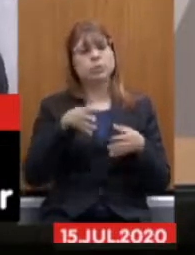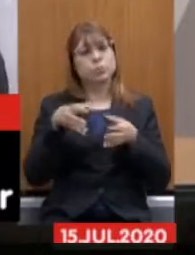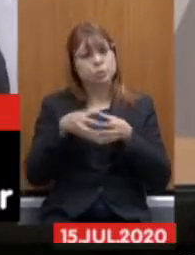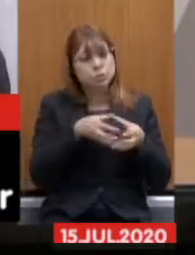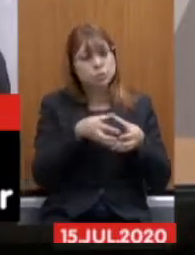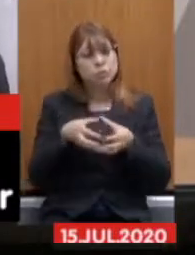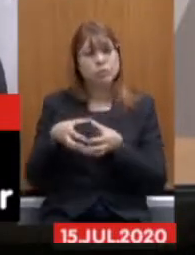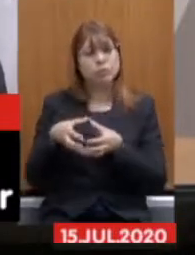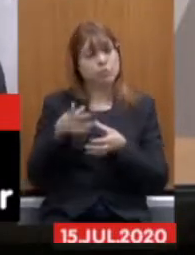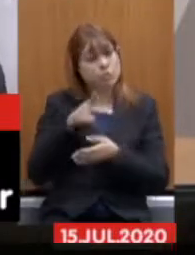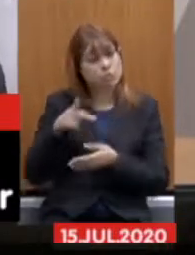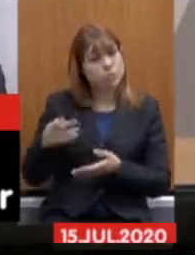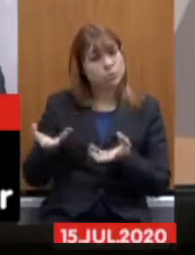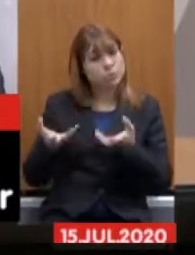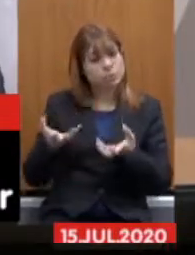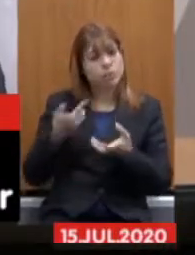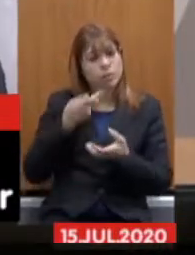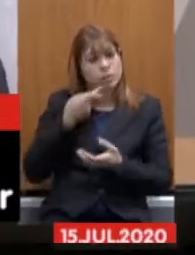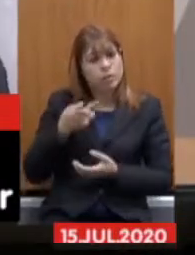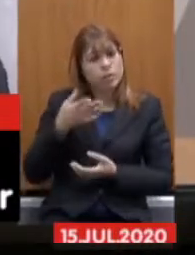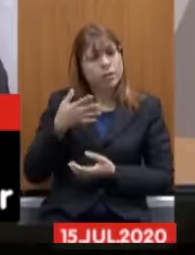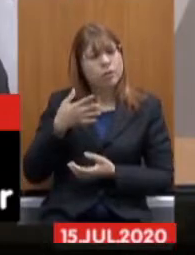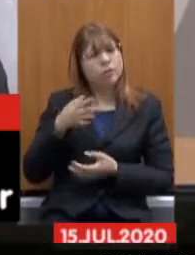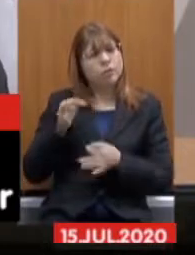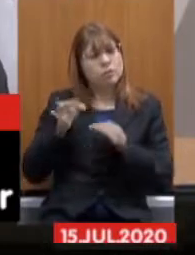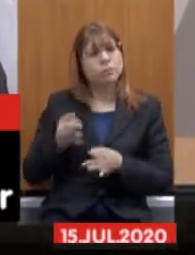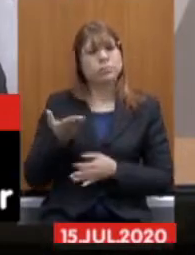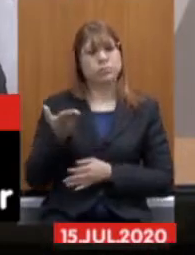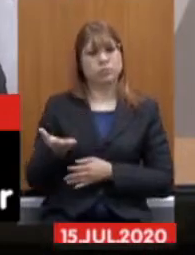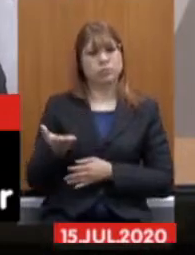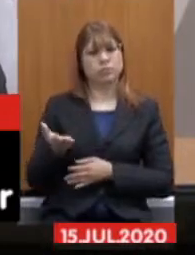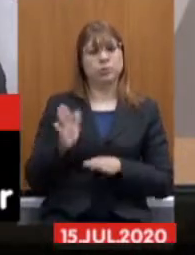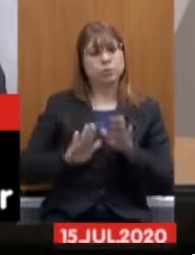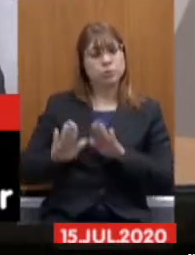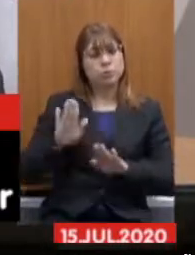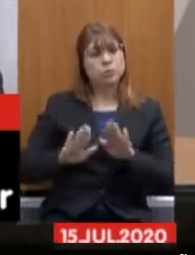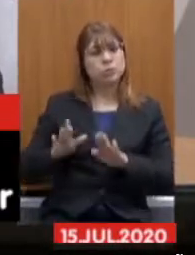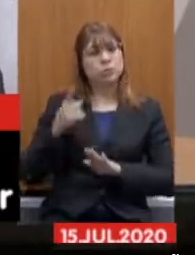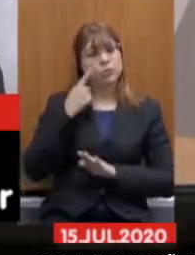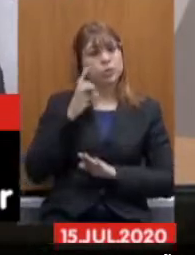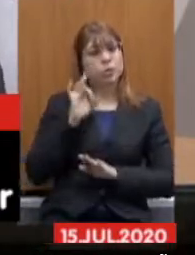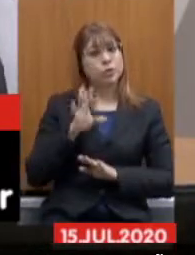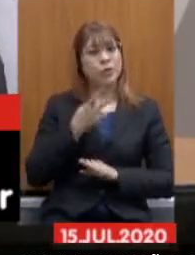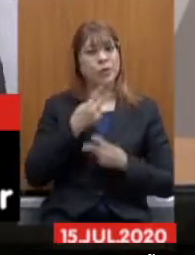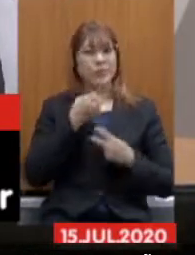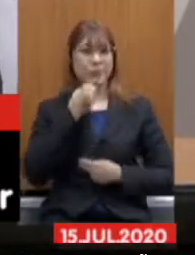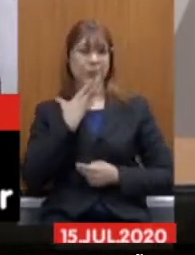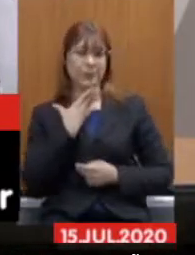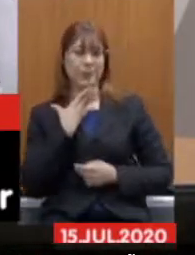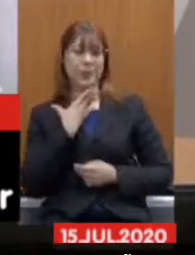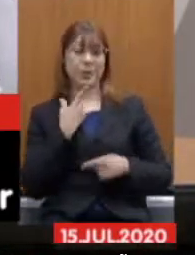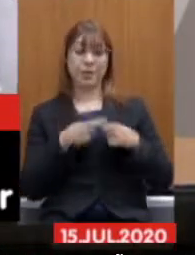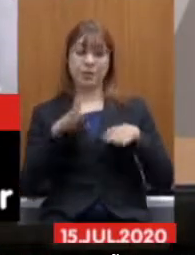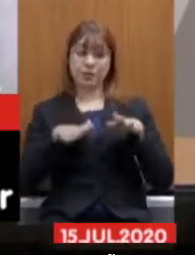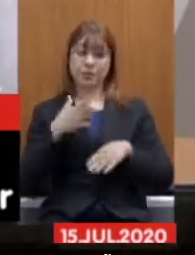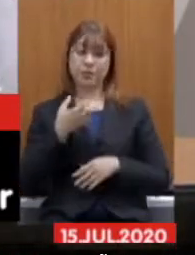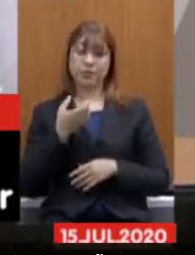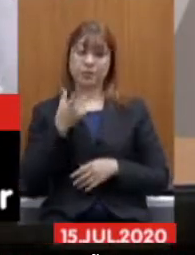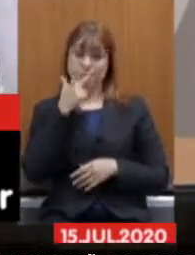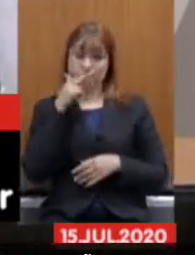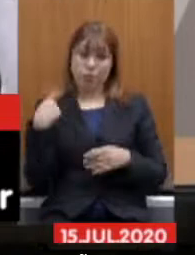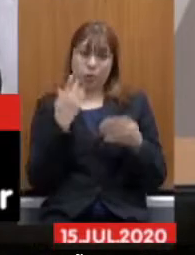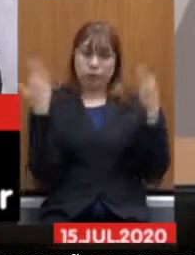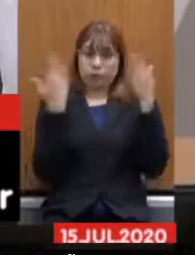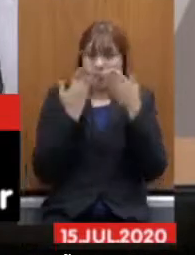presidente quero lhe ser muito sincero cuidado para ouvir apenas os elogios muitas vezes eles não